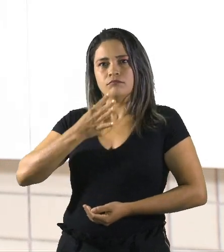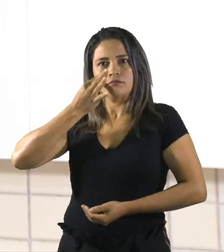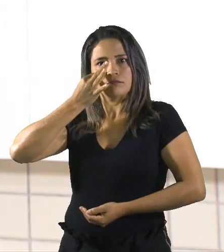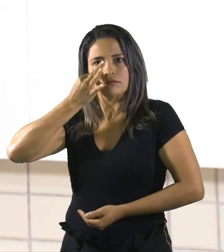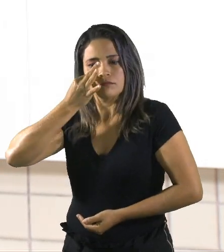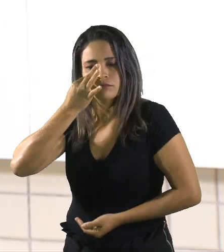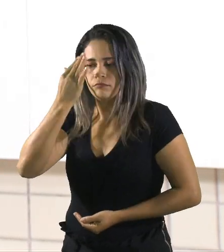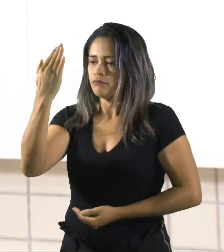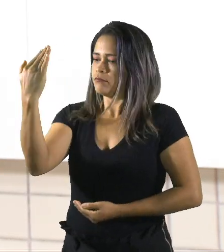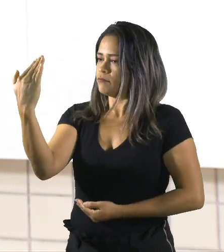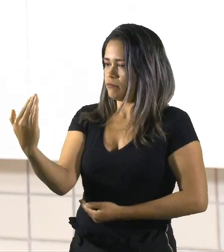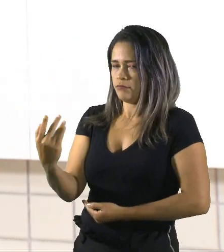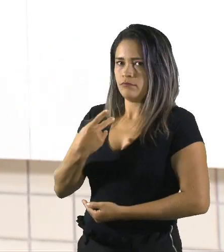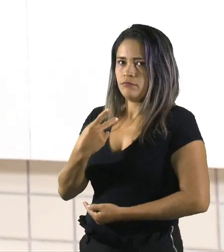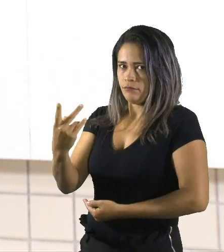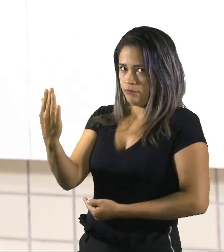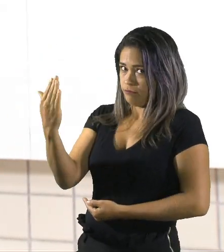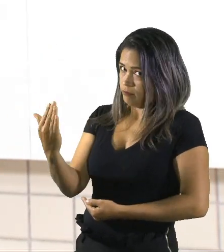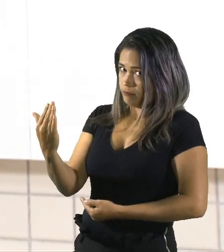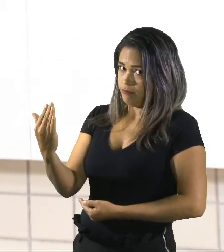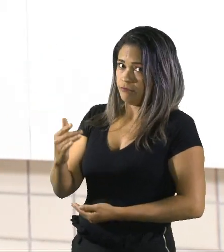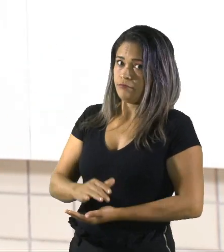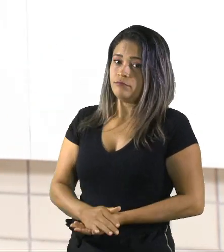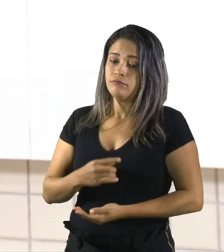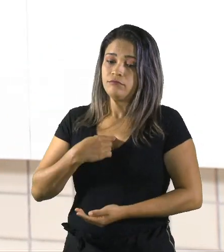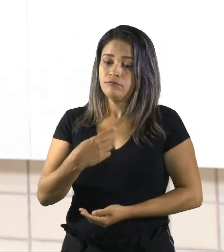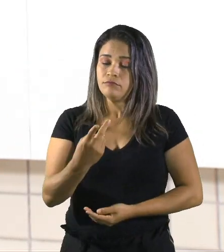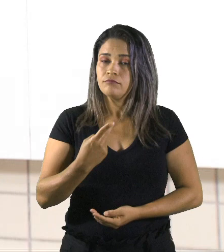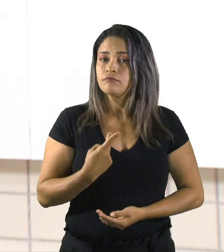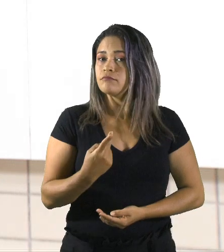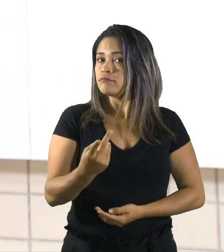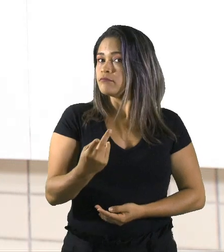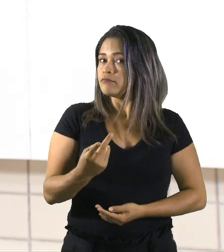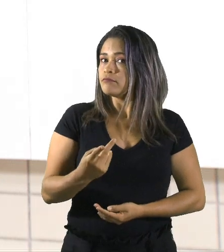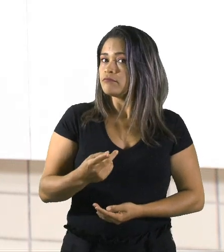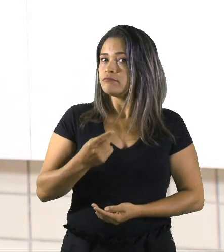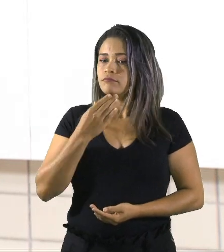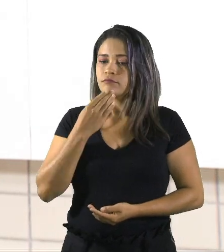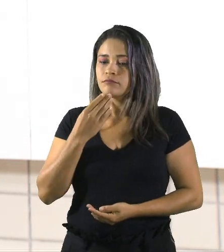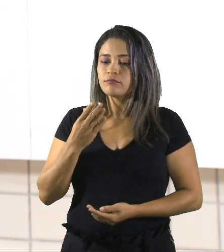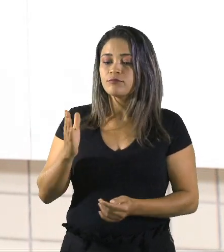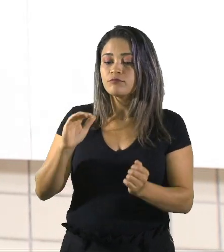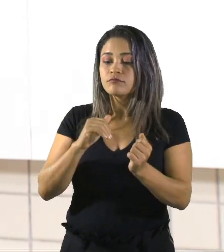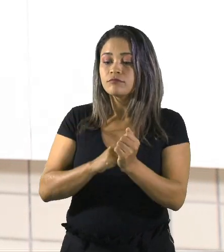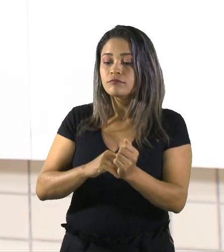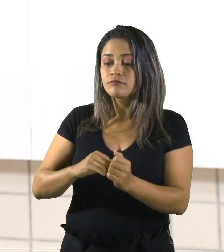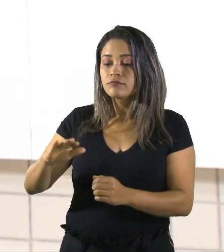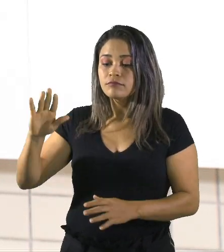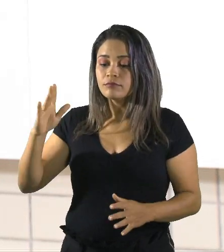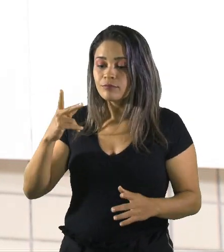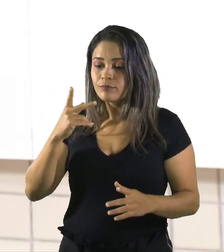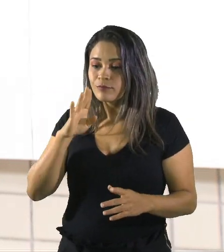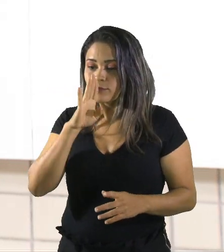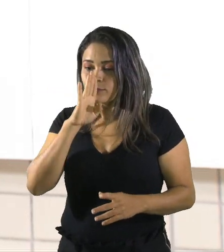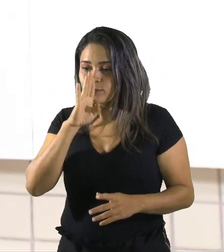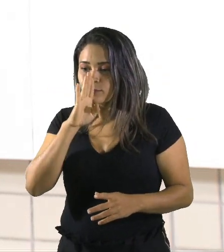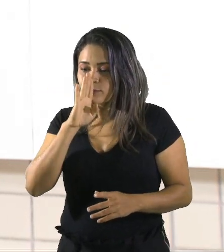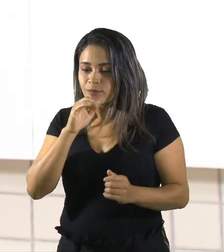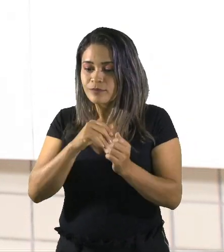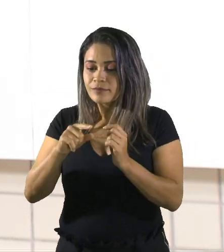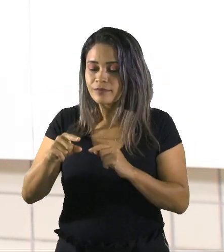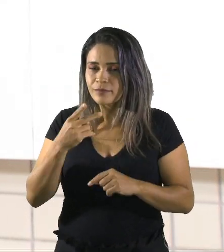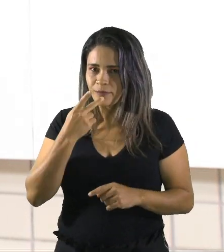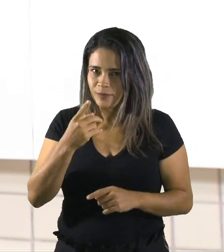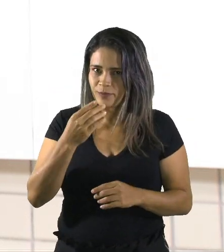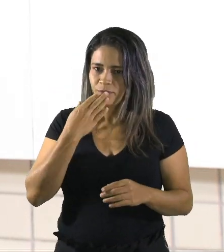presencialmente, frente a frente, eu faria esse jogo contigo e seria um jogo de adivinhação. Eu te pediria para escolher um